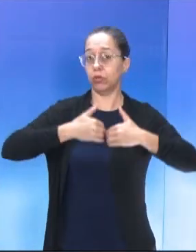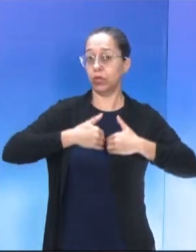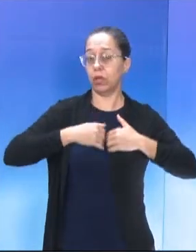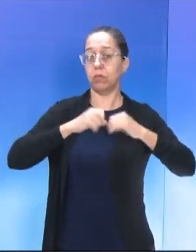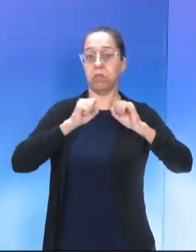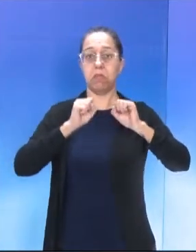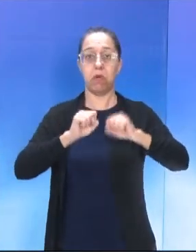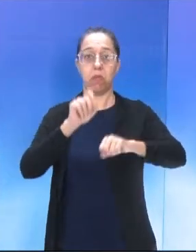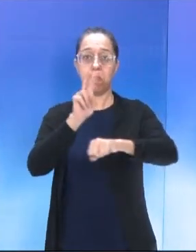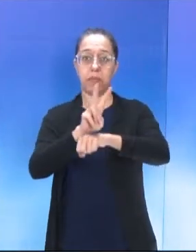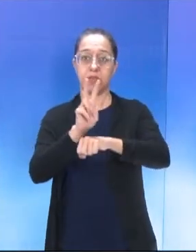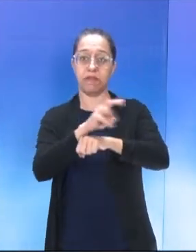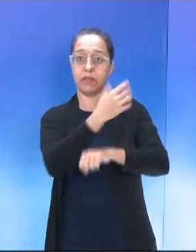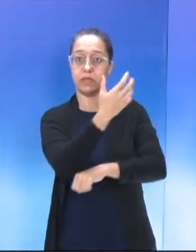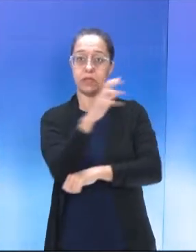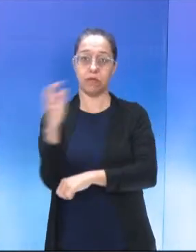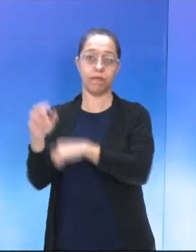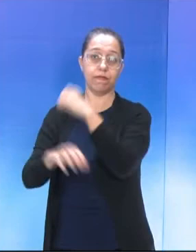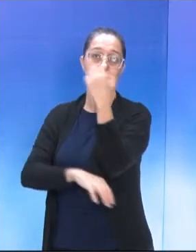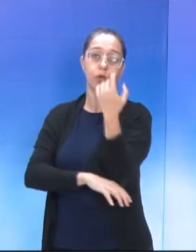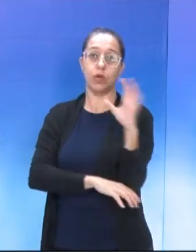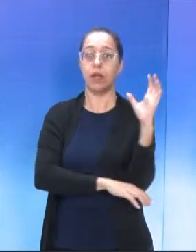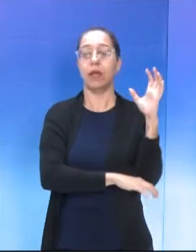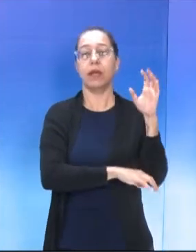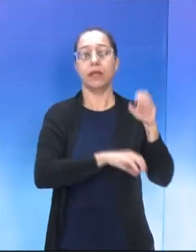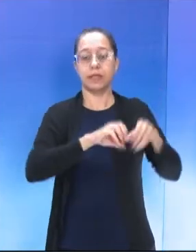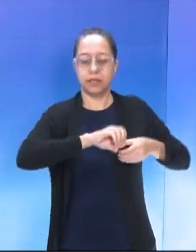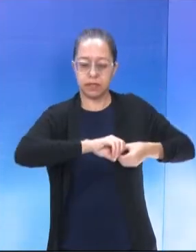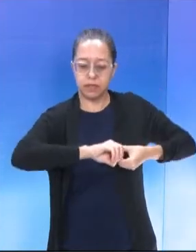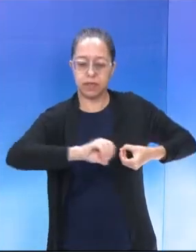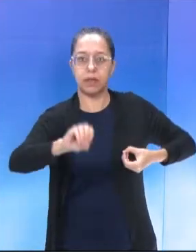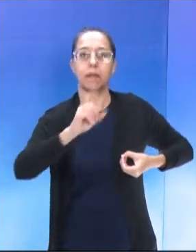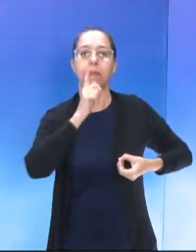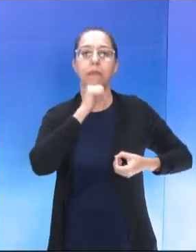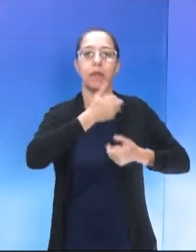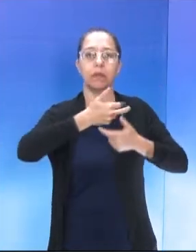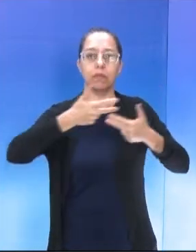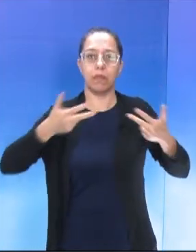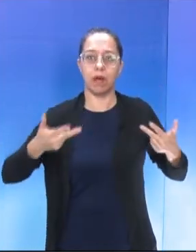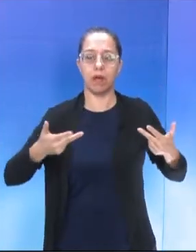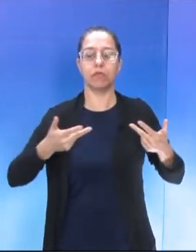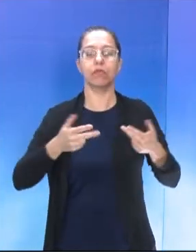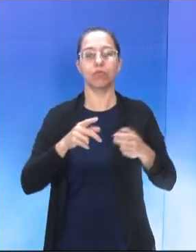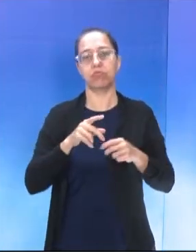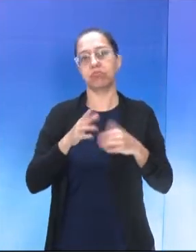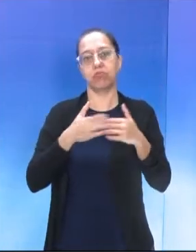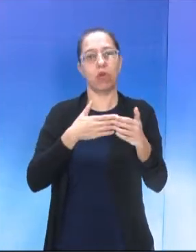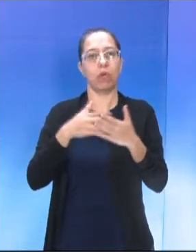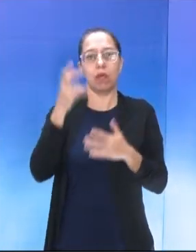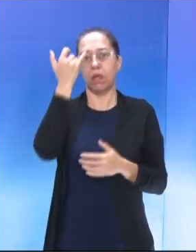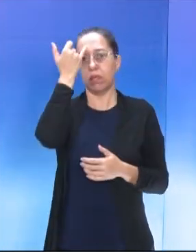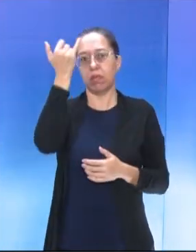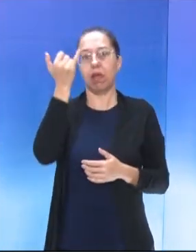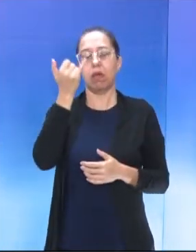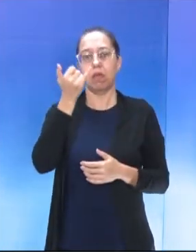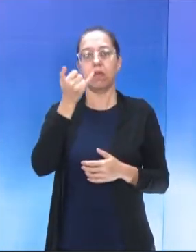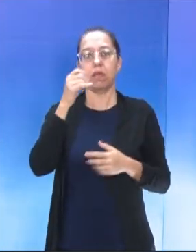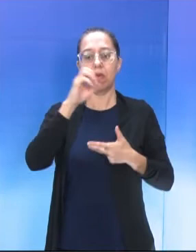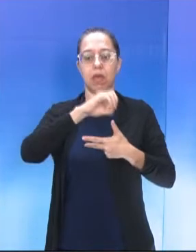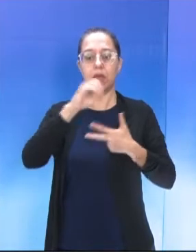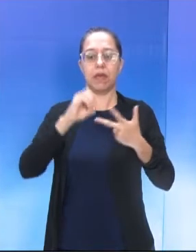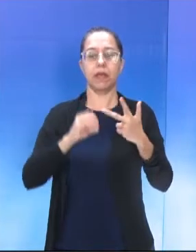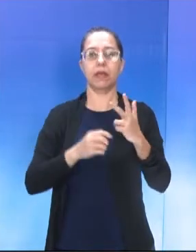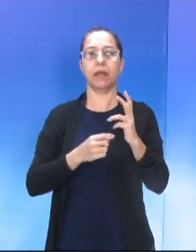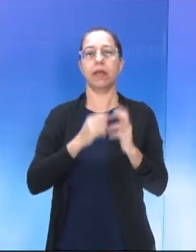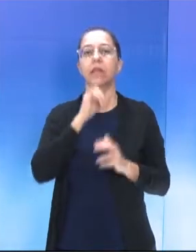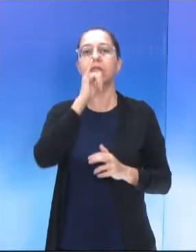a preservação da floresta, seja o saneamento básico, seja qualquer ideia que o Enem for propor. Professor, o